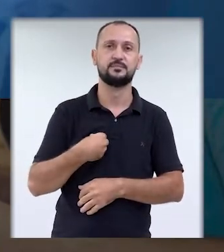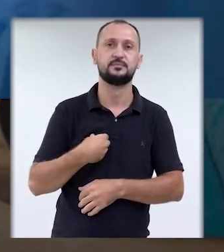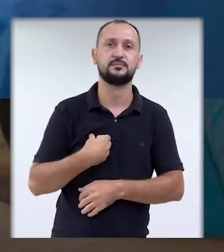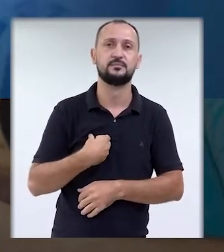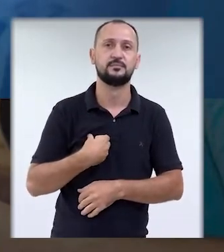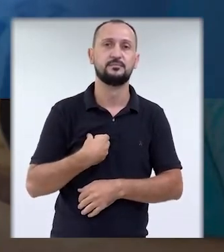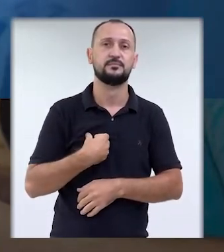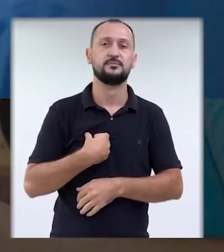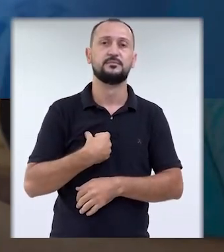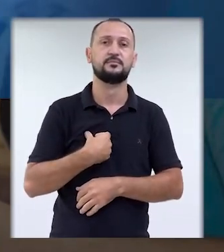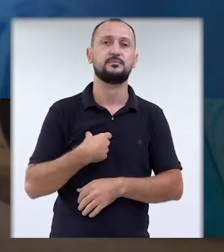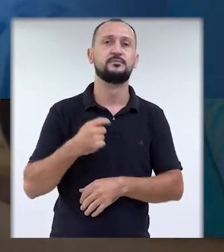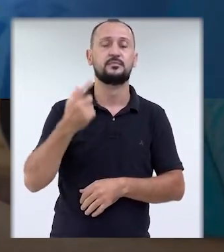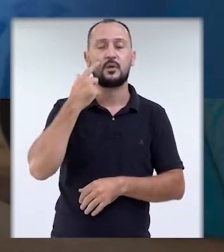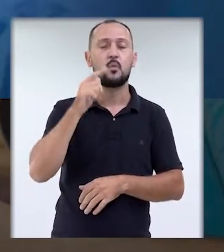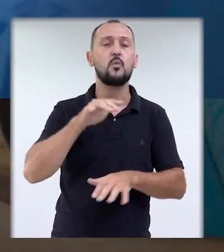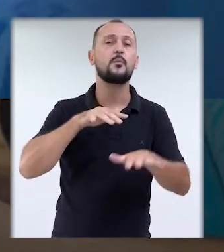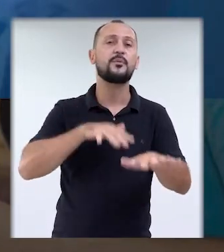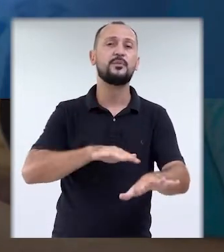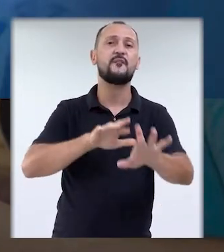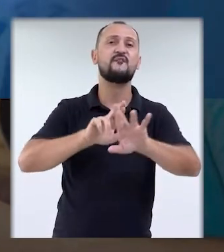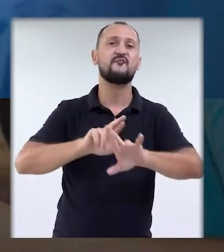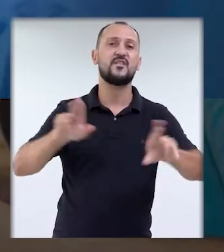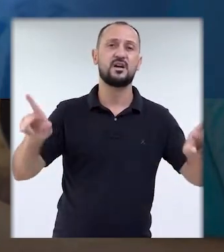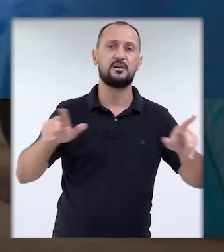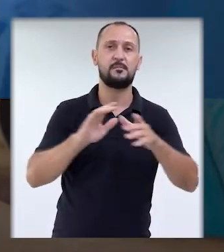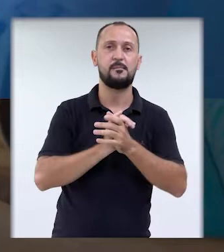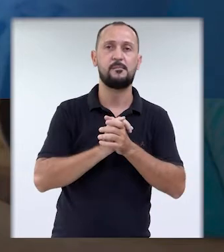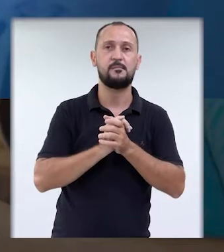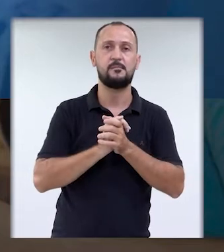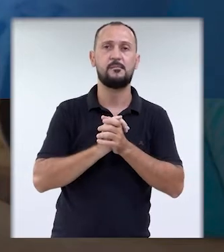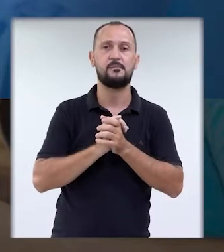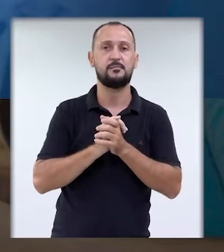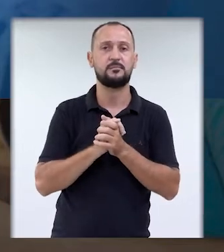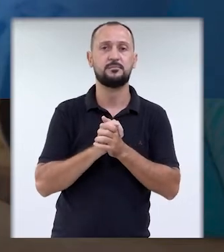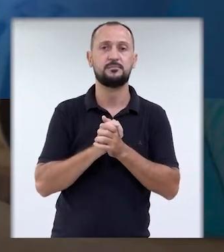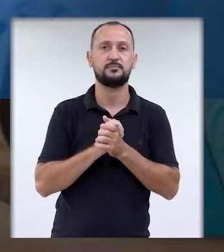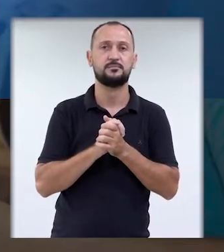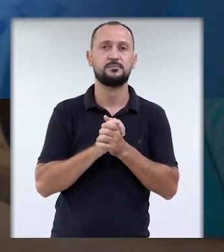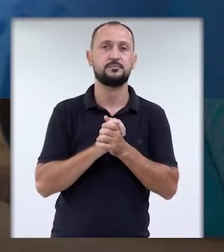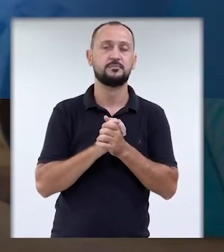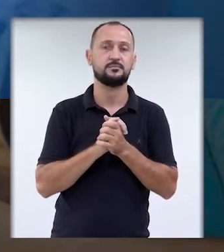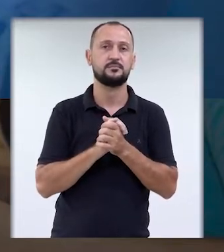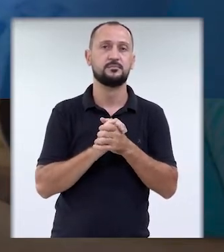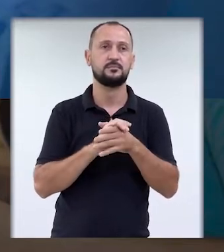nos leve a um movimento diferente, a algo novo.